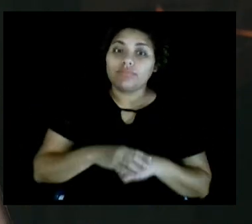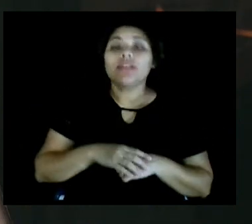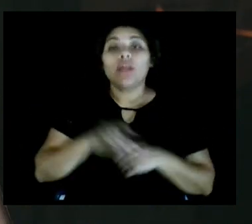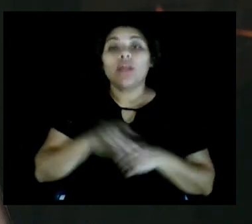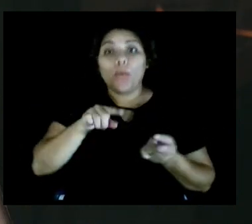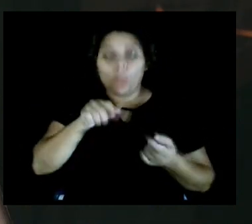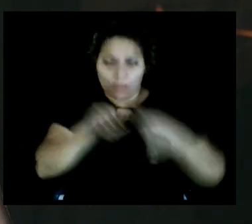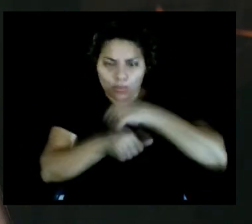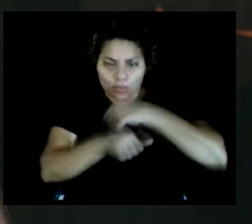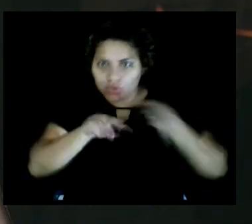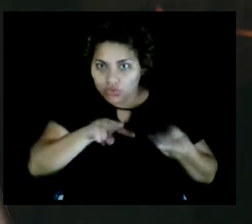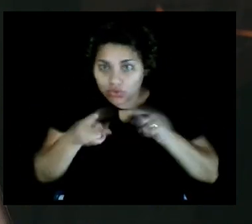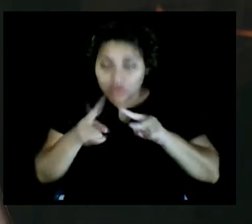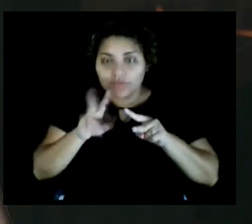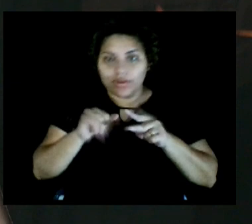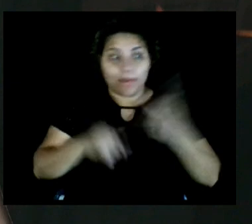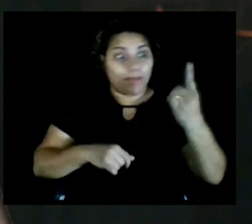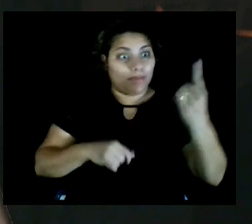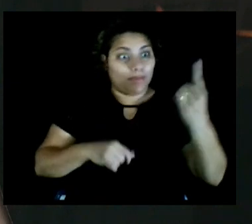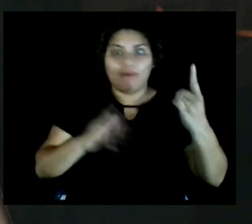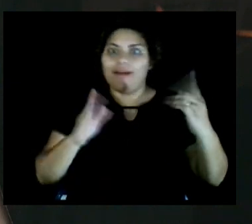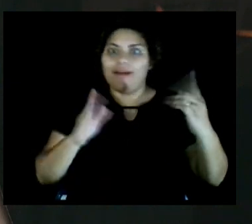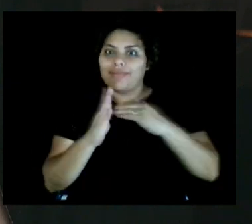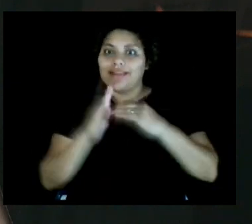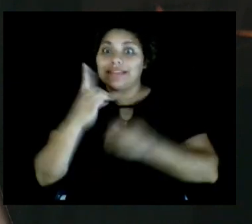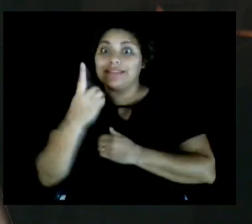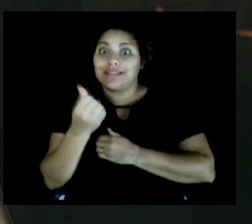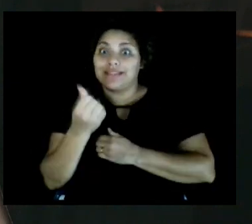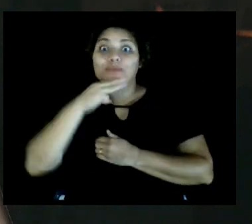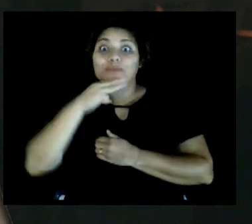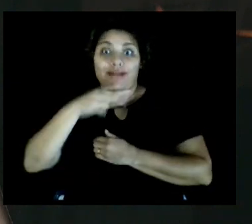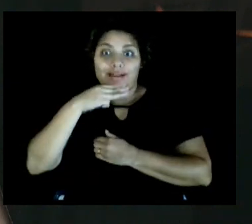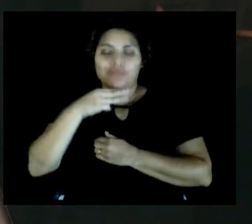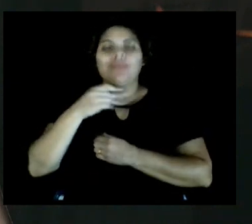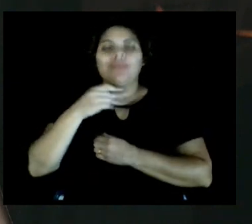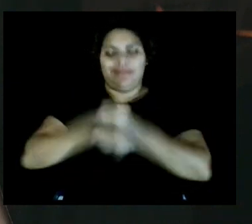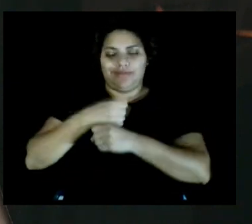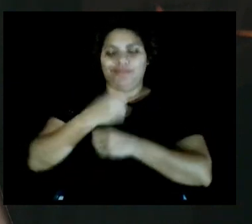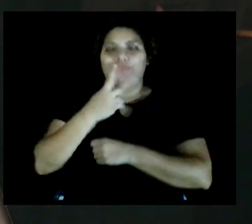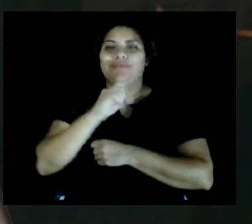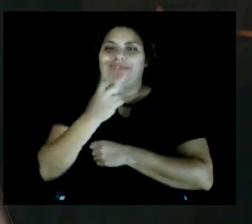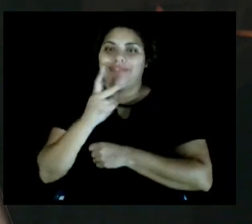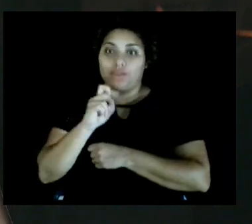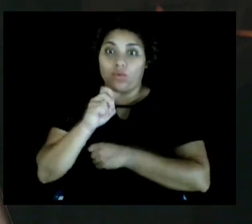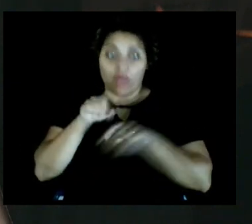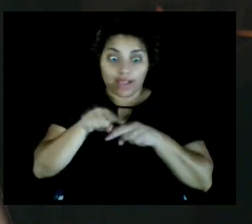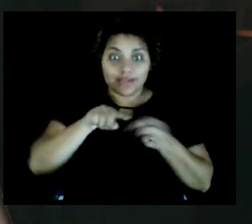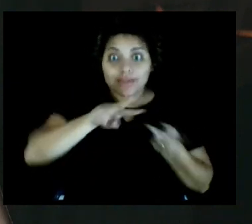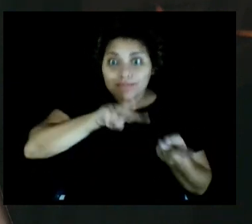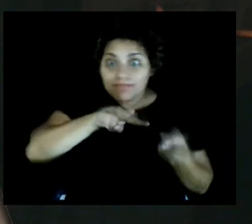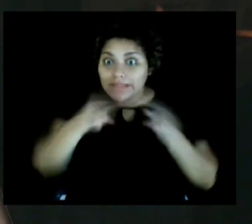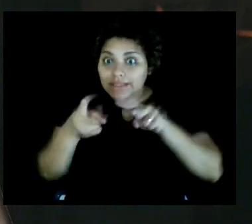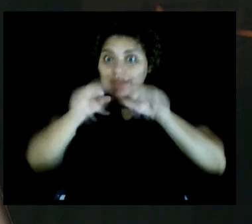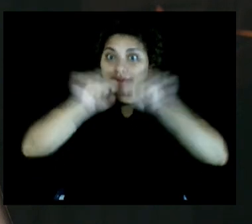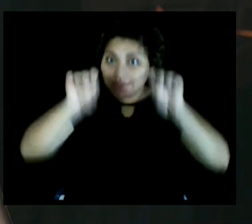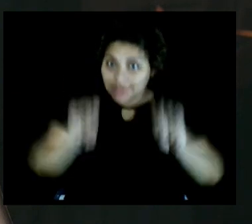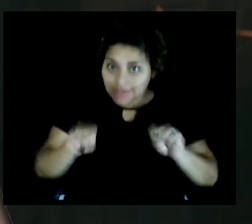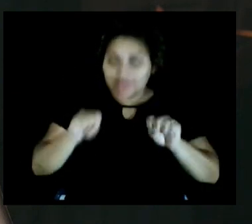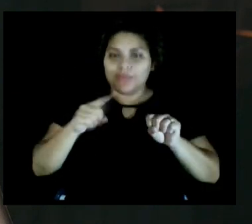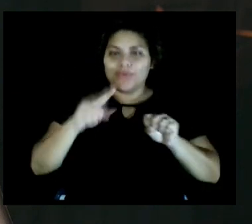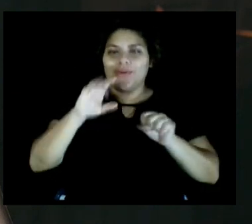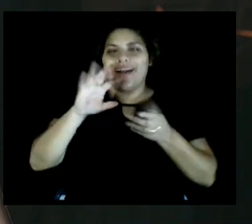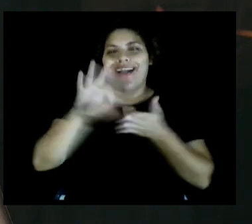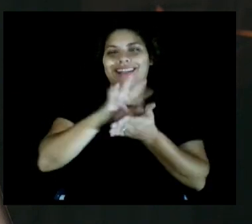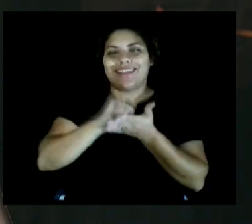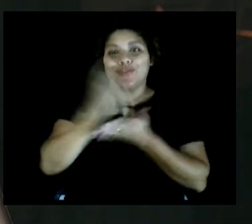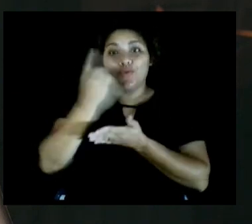1º e 16 de março de 2025. A migração do sistema do Cadastro Único da Caixa Econômica Federal para o